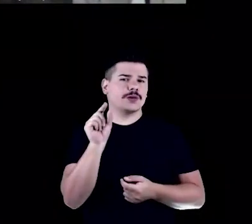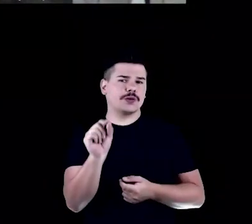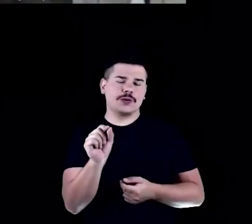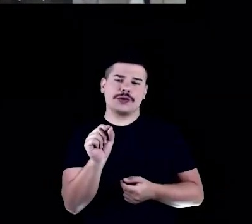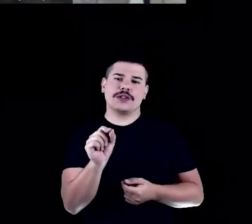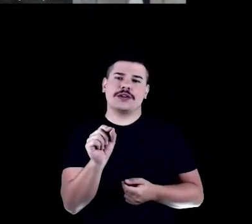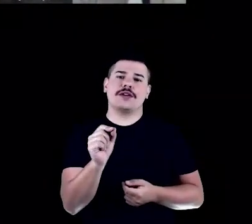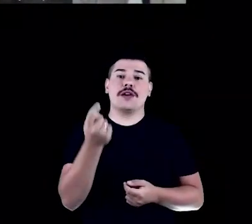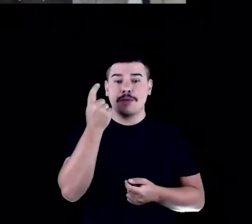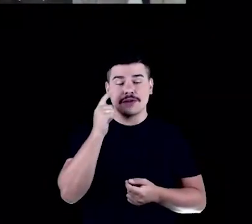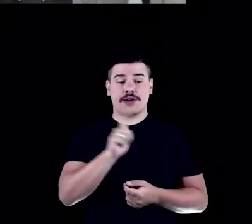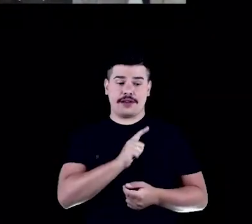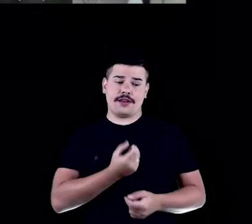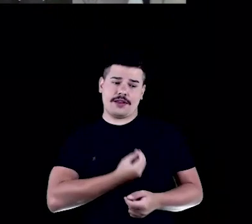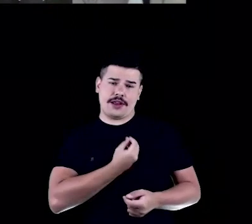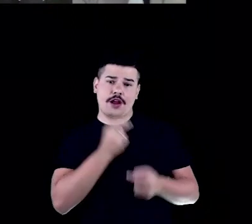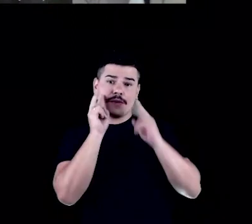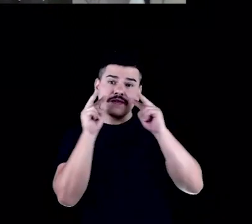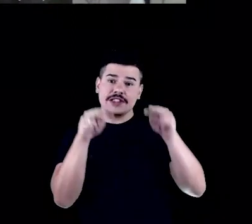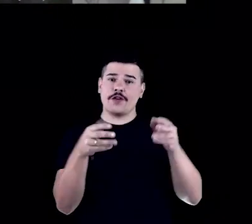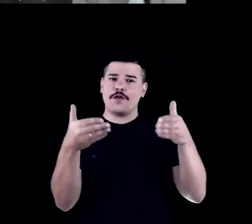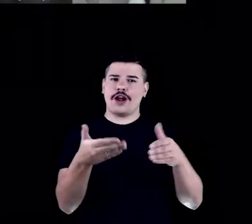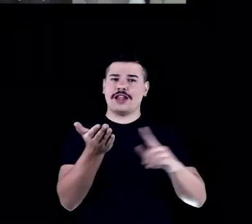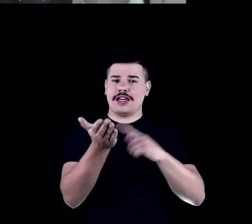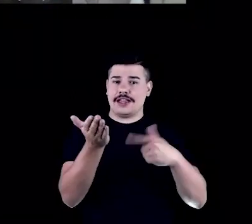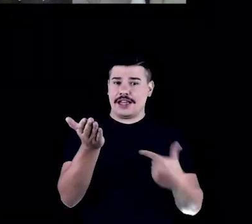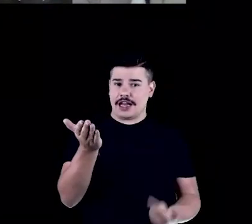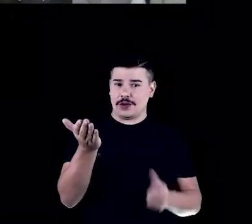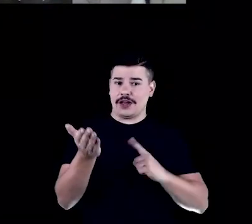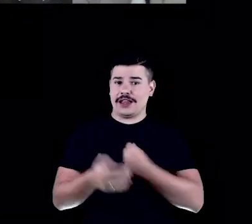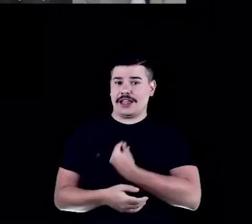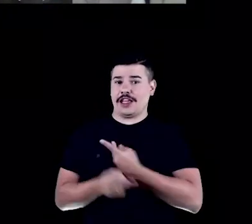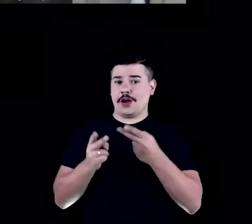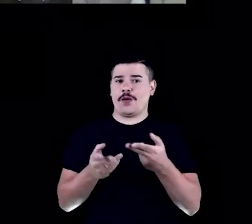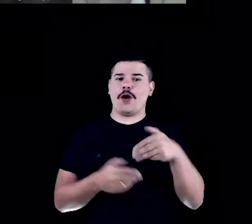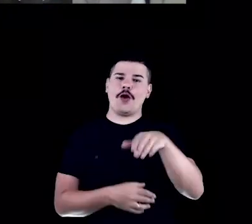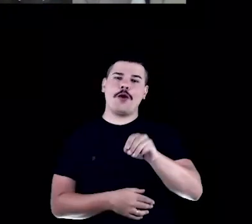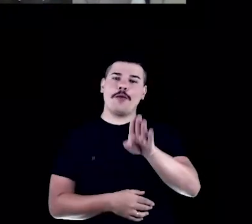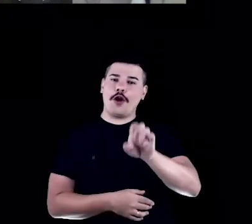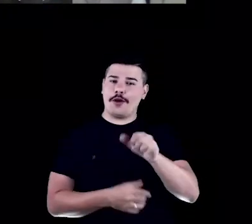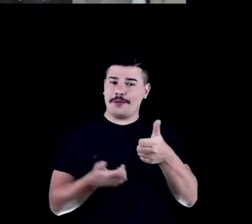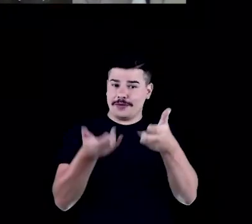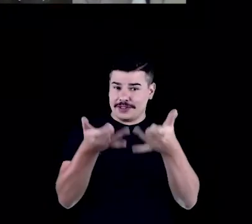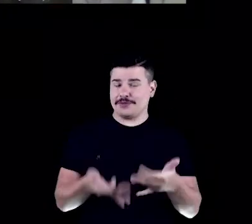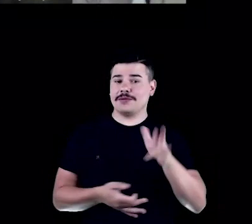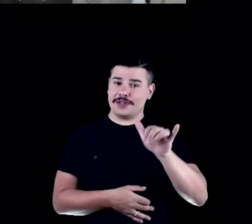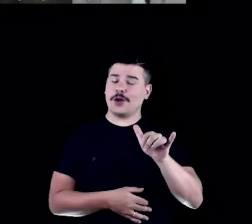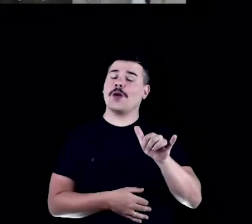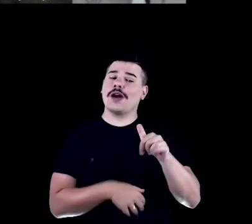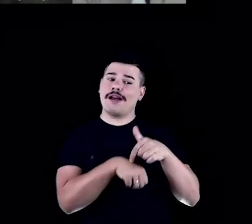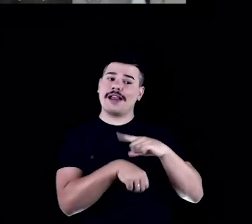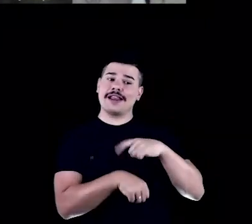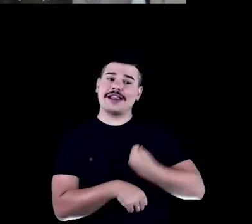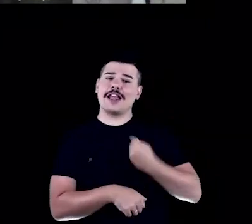Eu penso que tem uma visão de literatura, que é essa um pouco que o Bob estava falando, que você estava me perguntando,